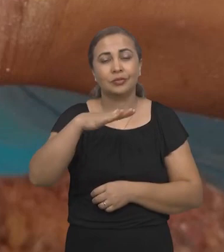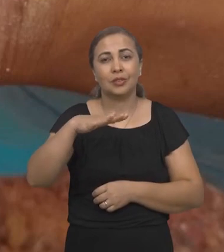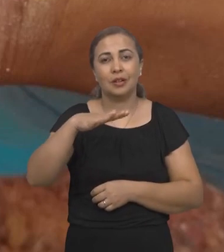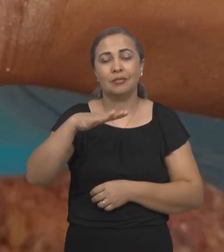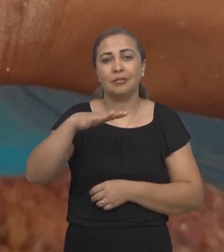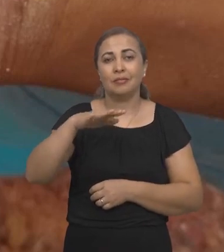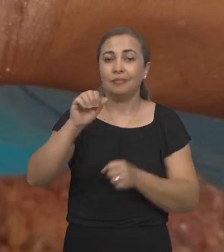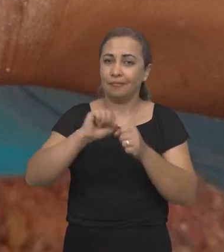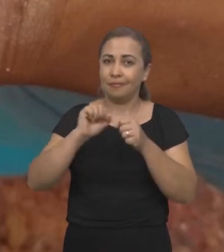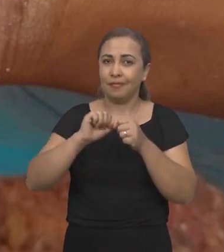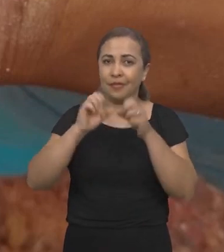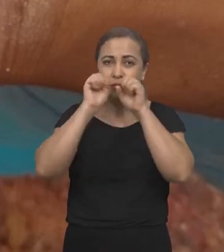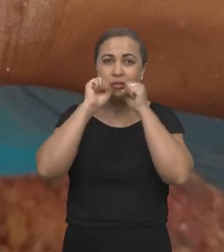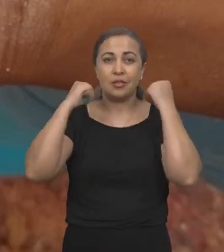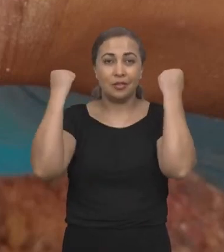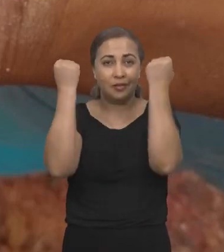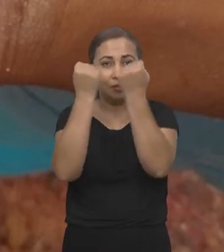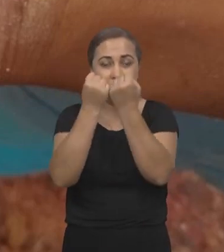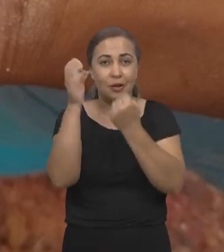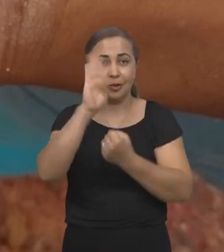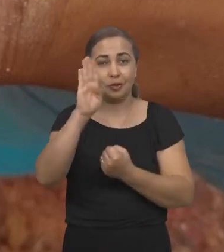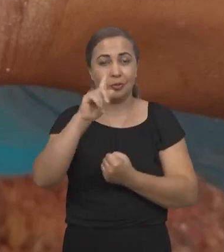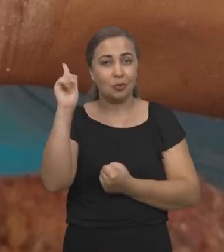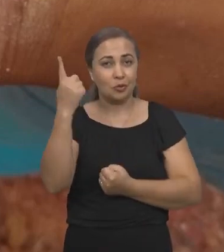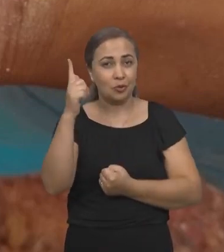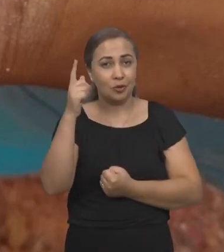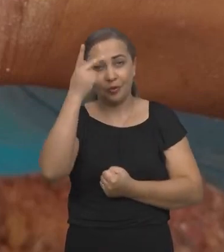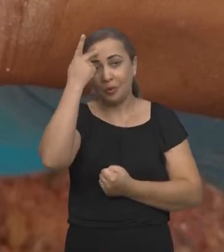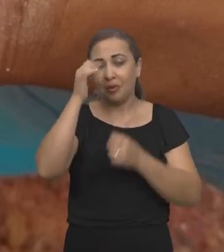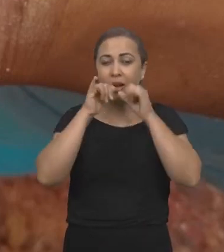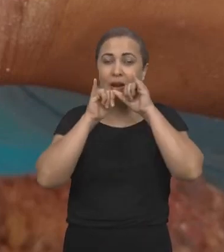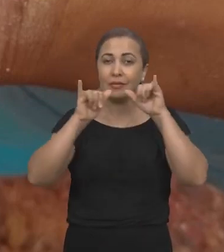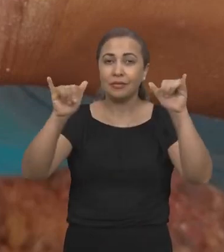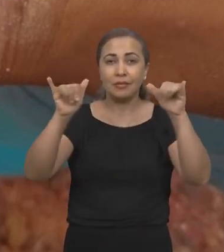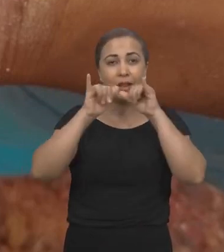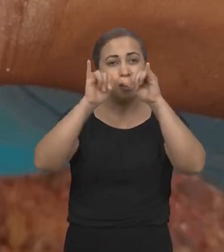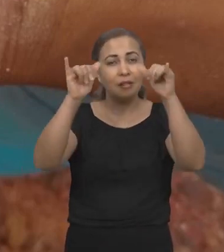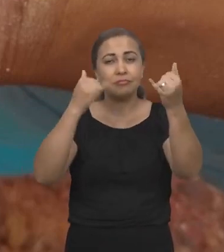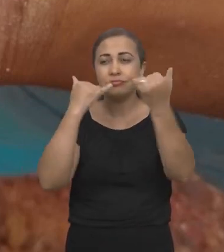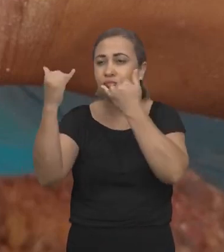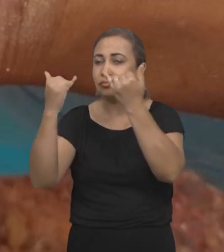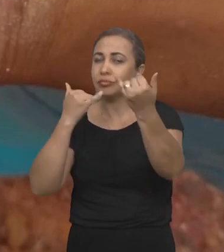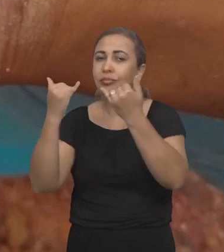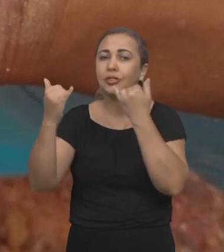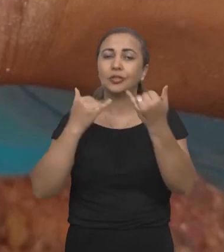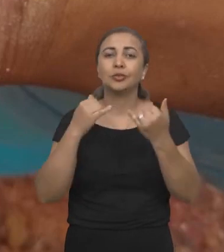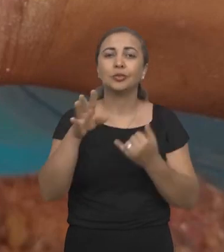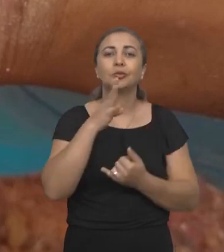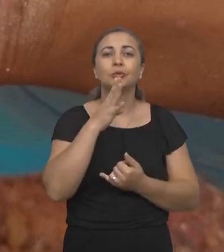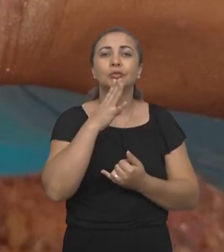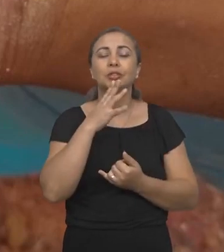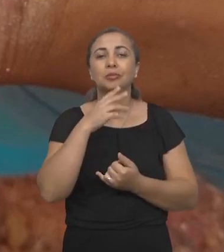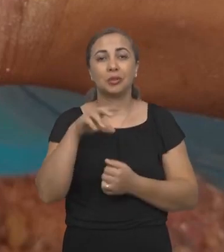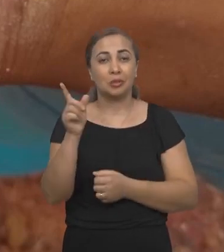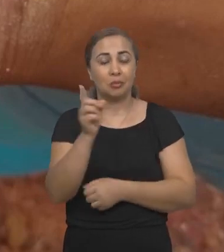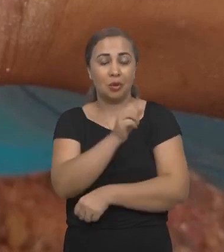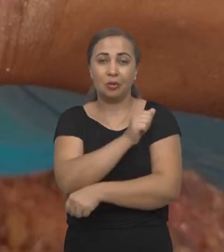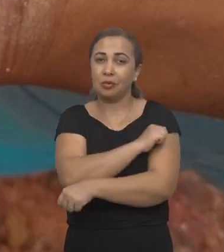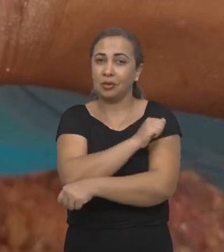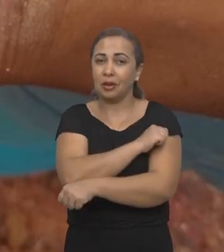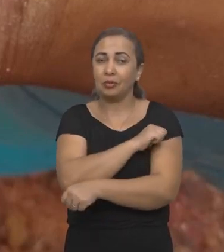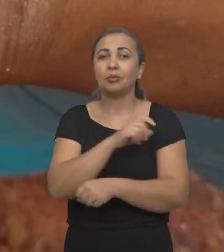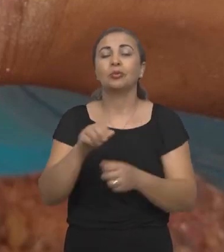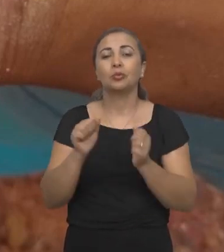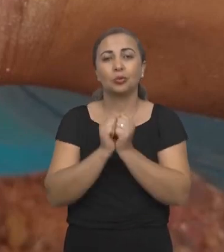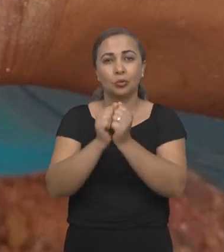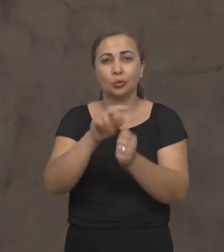geografia. Ela fez esse seminário de biogeografia para compartilhar todo o conhecimento adquirido pelos discentes com